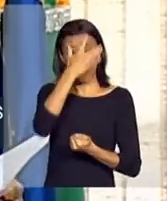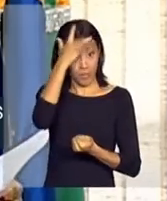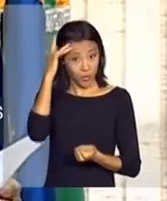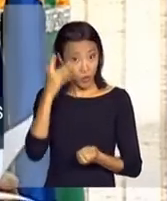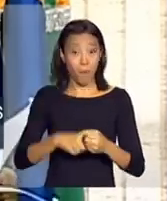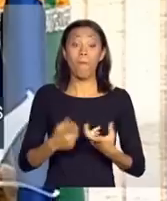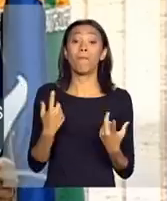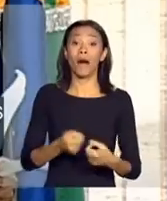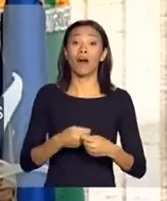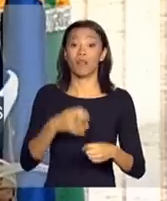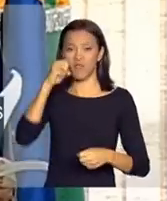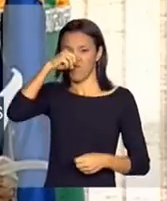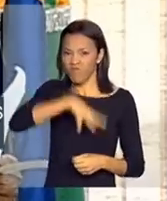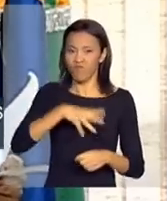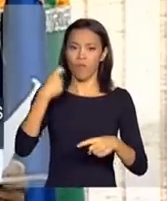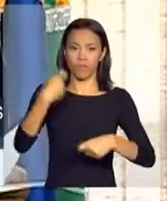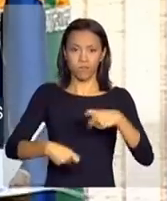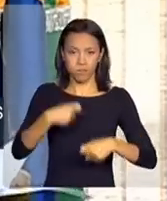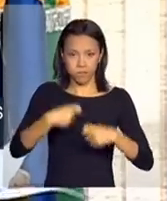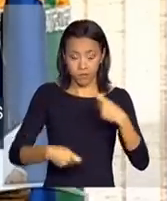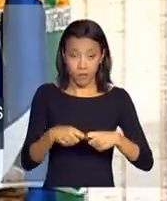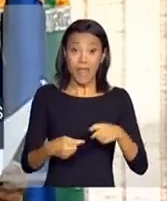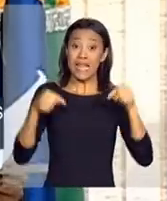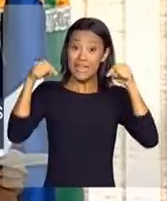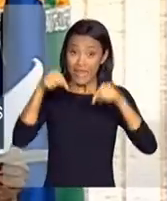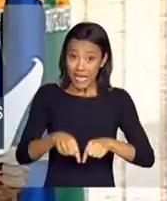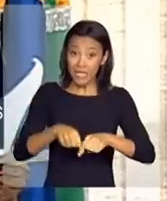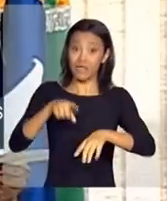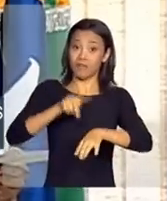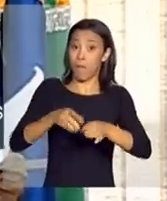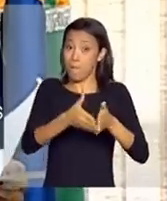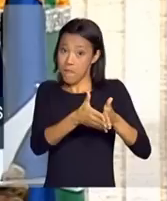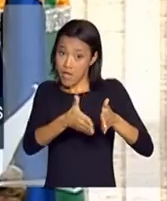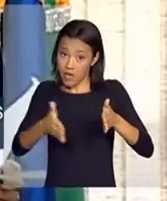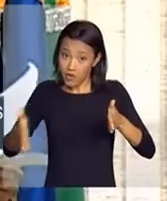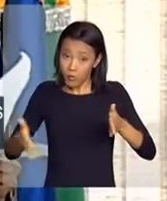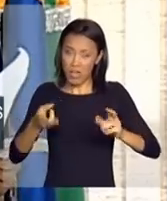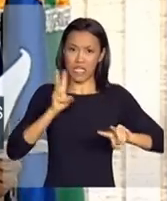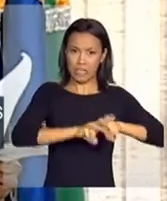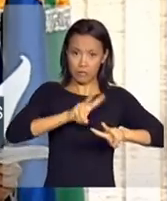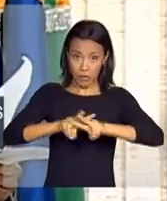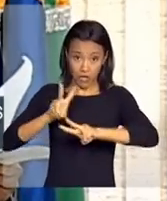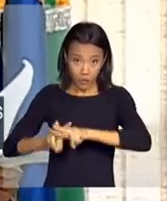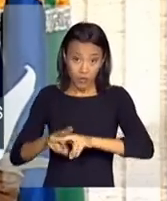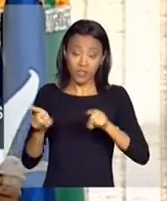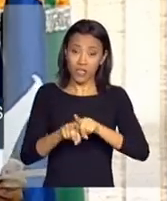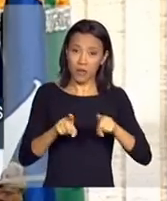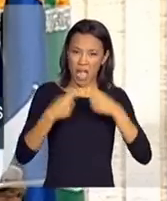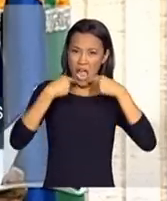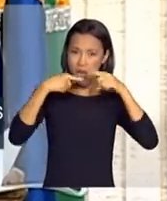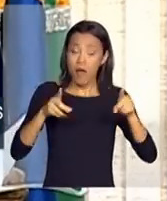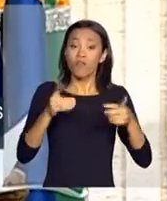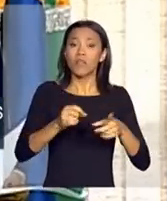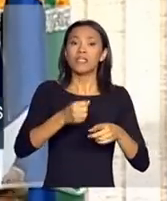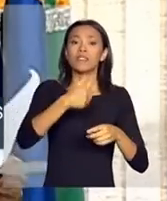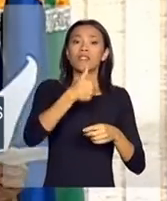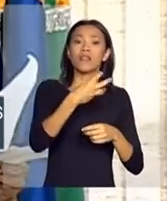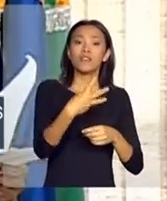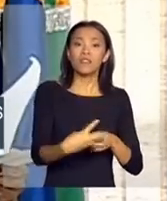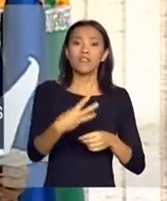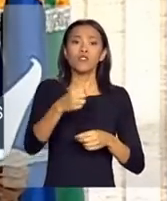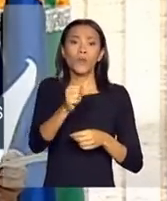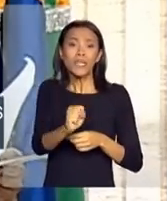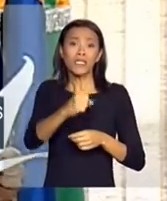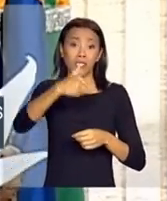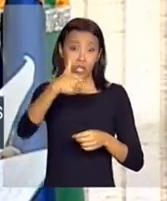exploração sexual neste mesmo período em em relação às prisões e indiciamentos foram 381